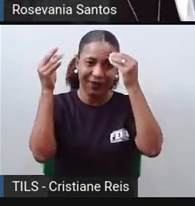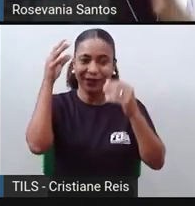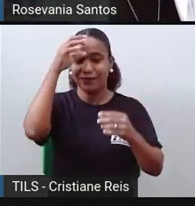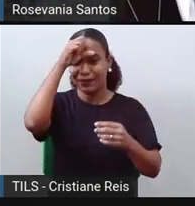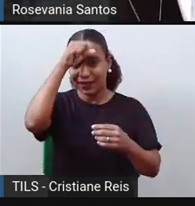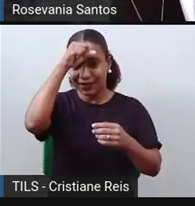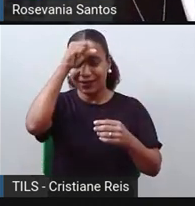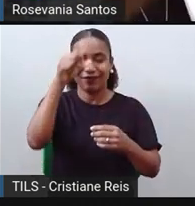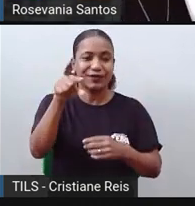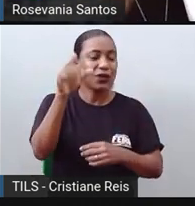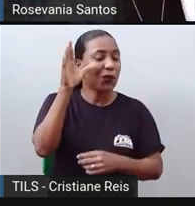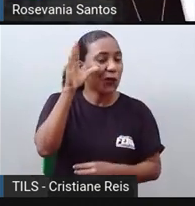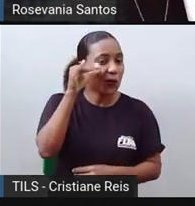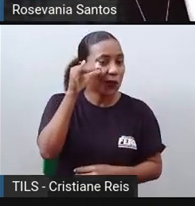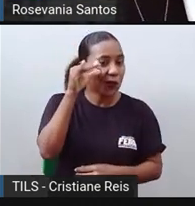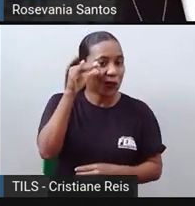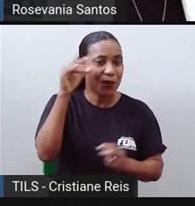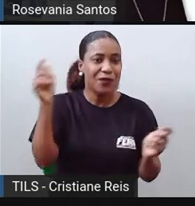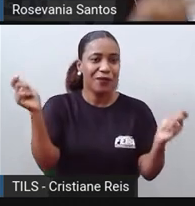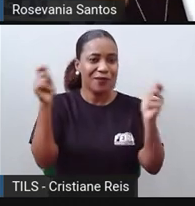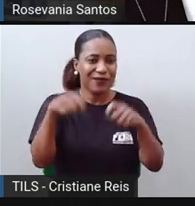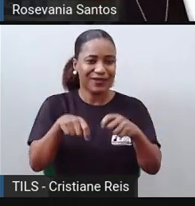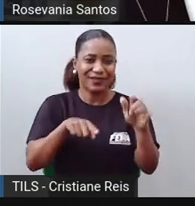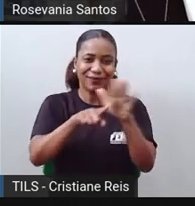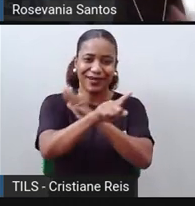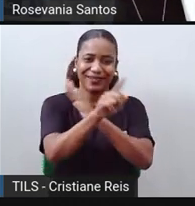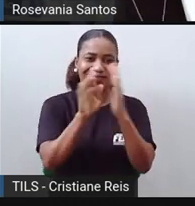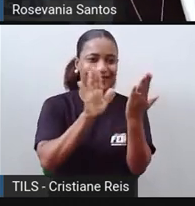mais curiosidade é você fazer as leituras depois.